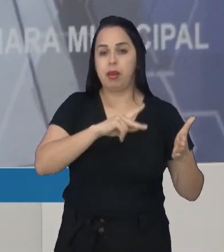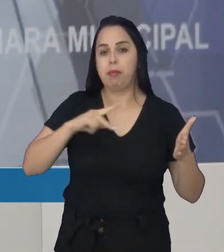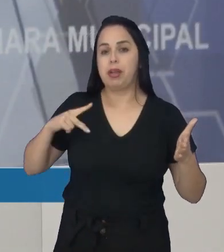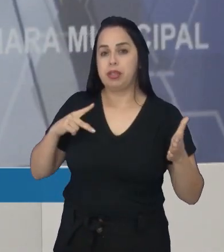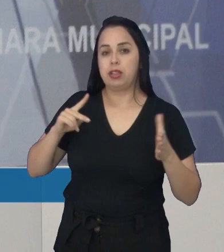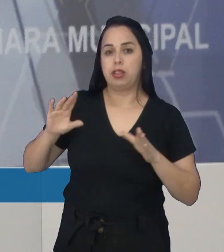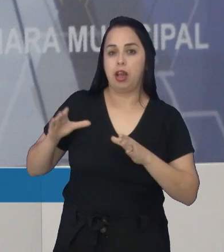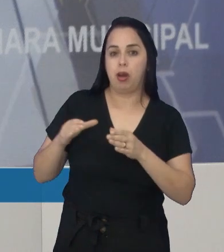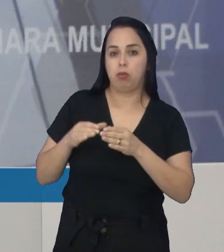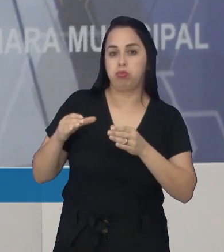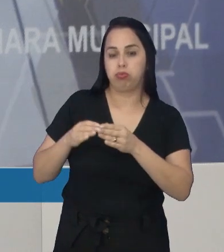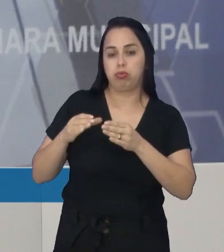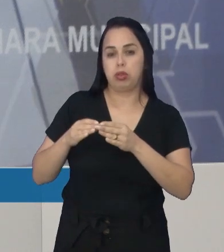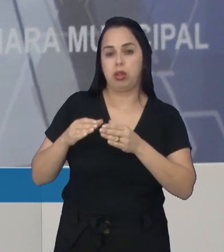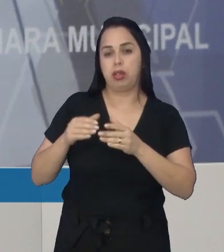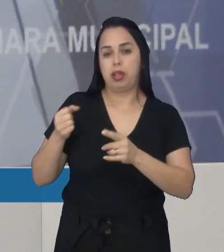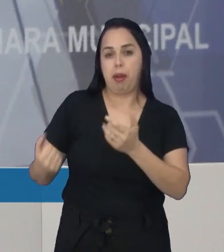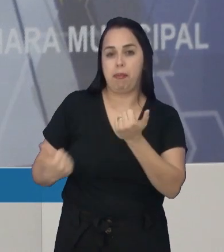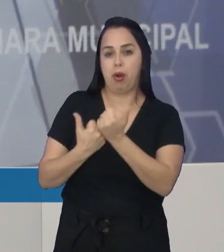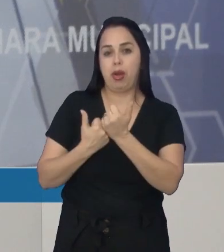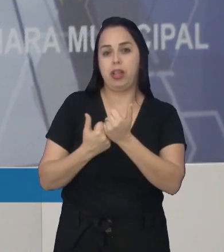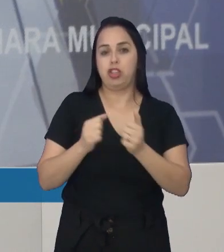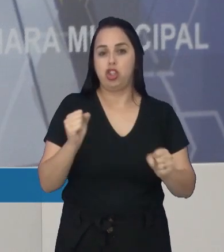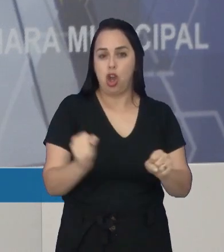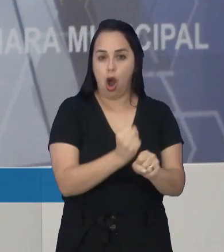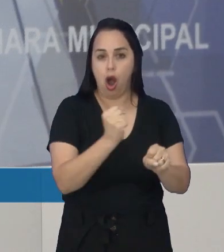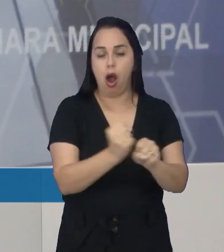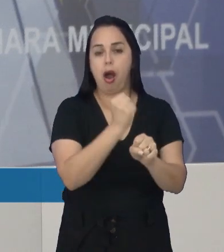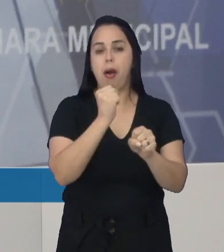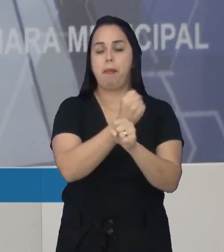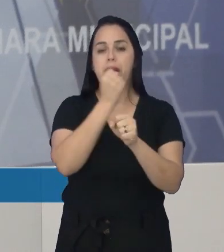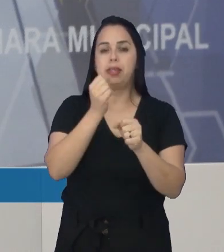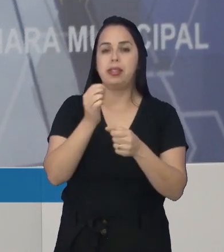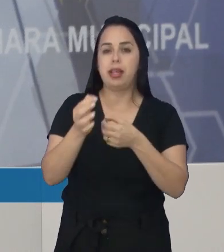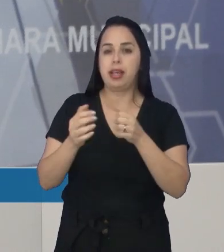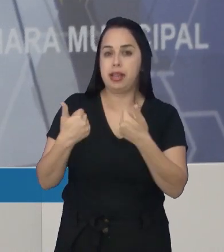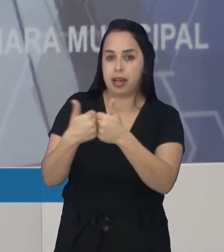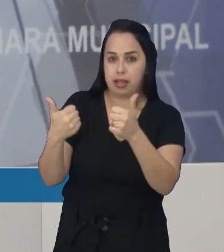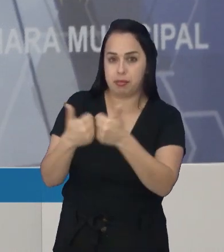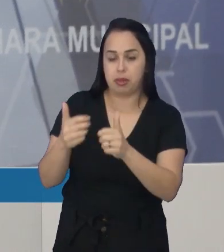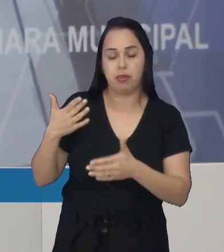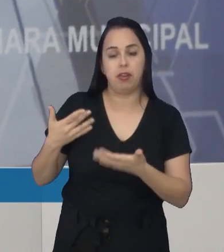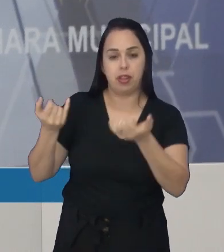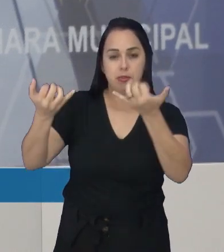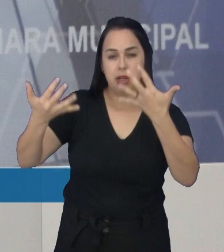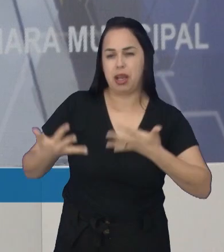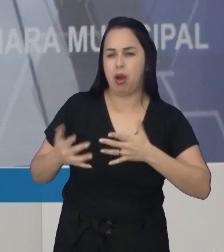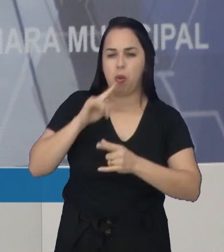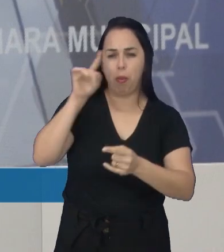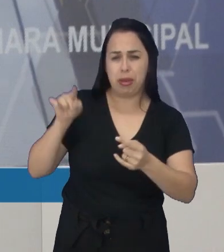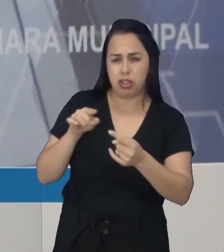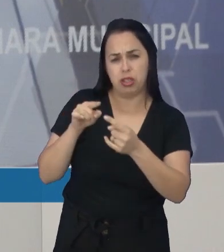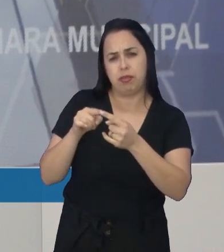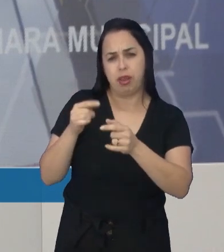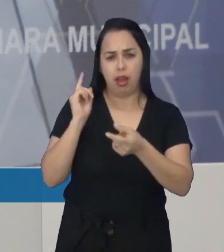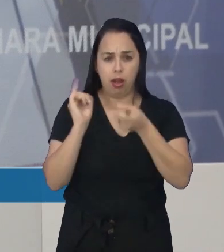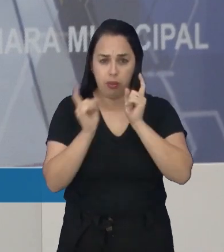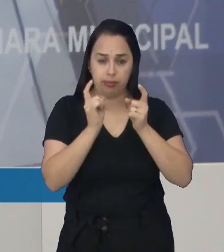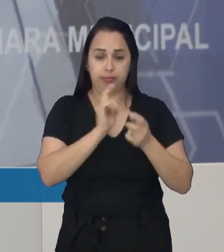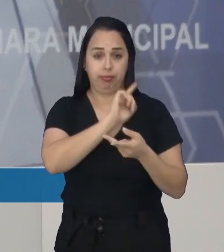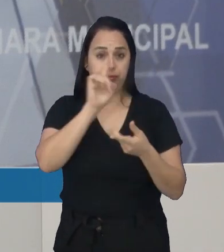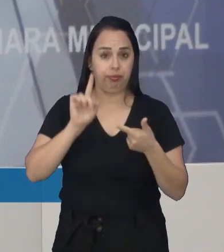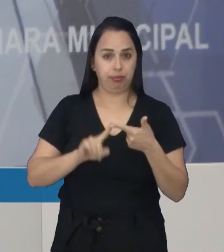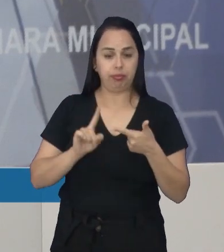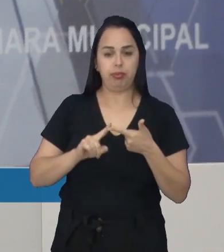de planejamento Urbano obras e Transportes e expondo os motivos de objetivos da audiência pública segunda parte